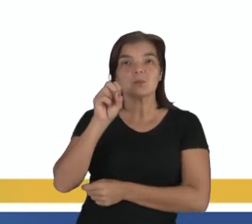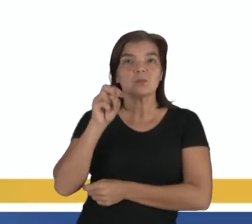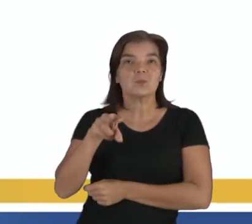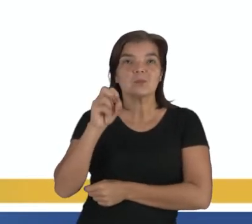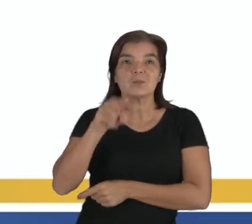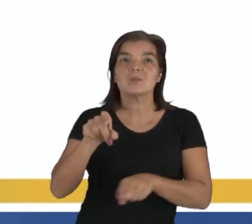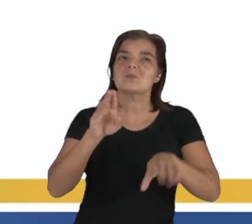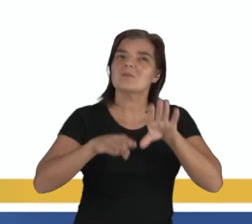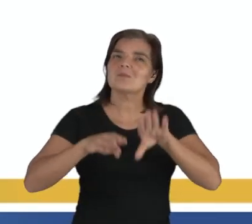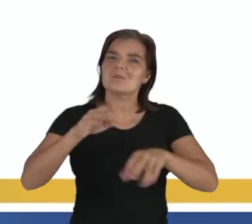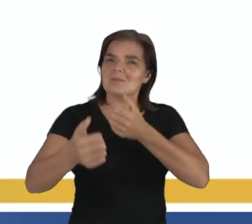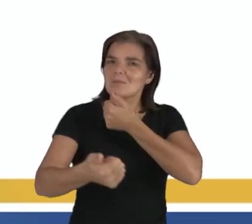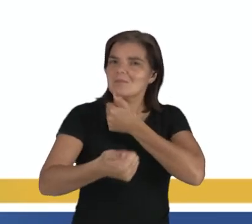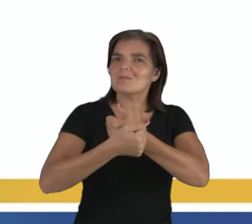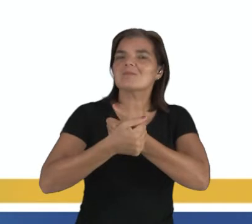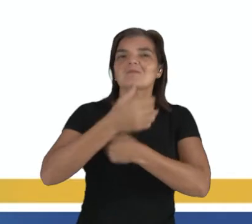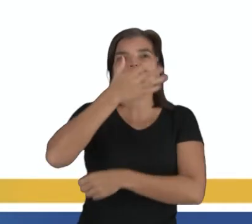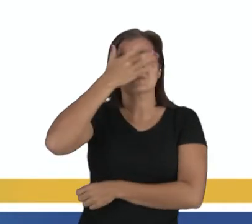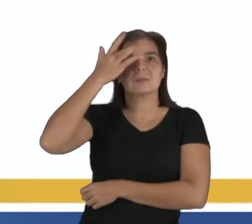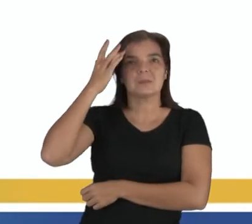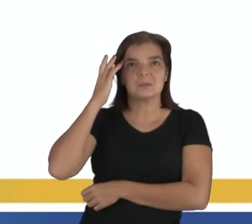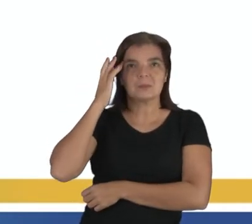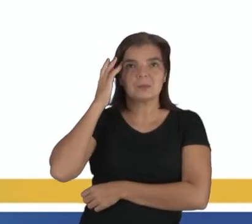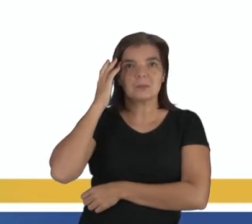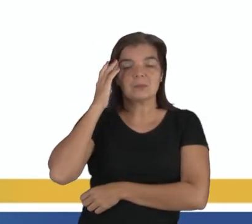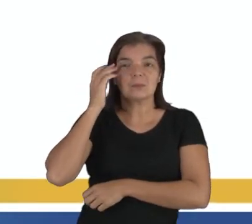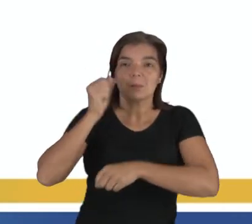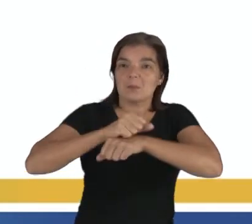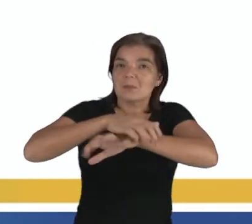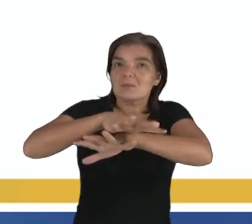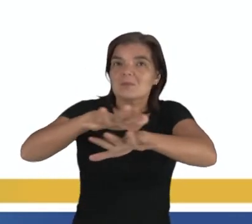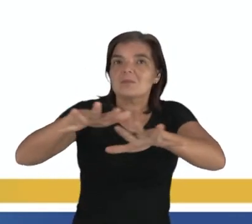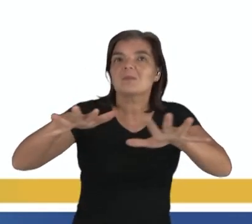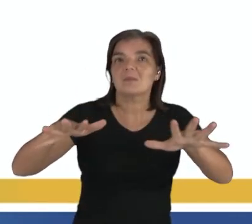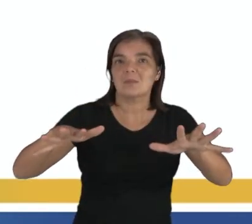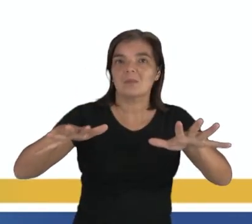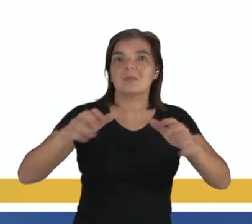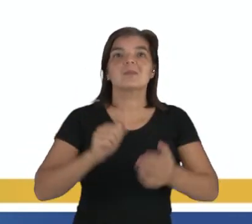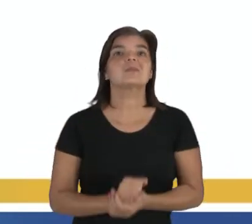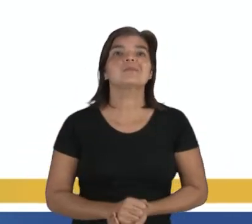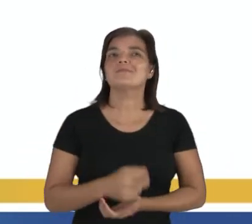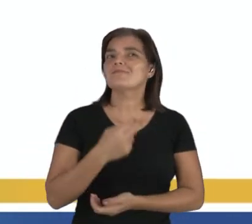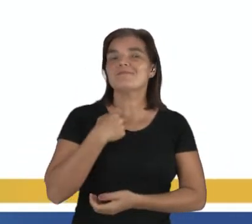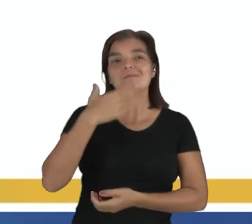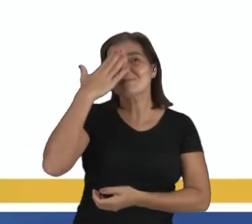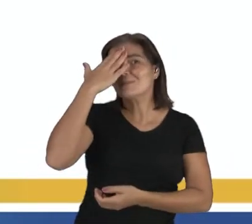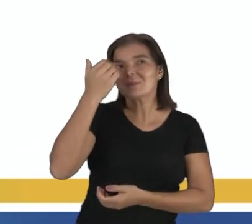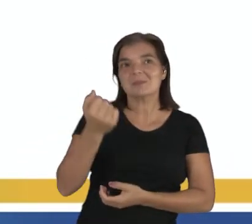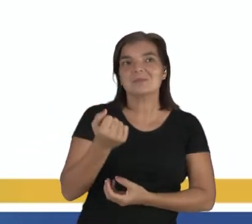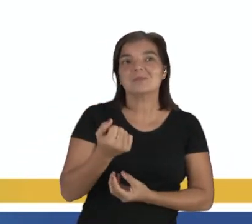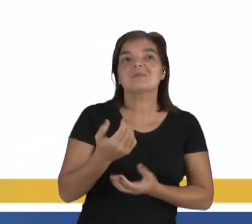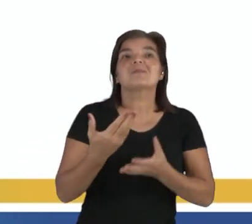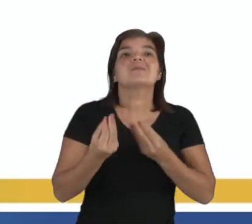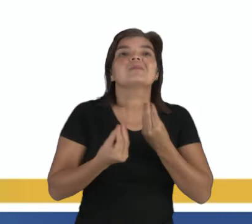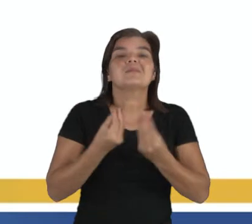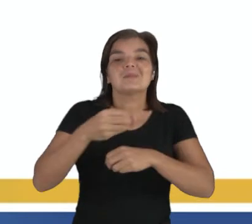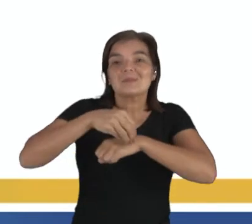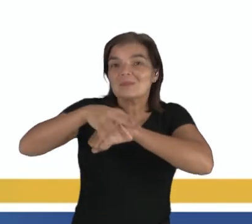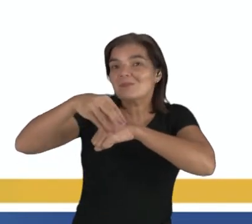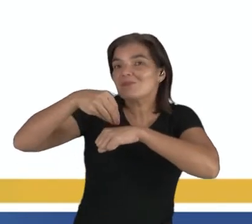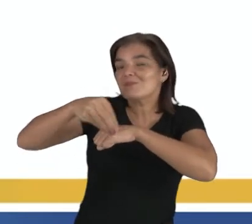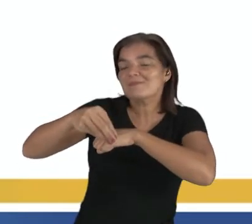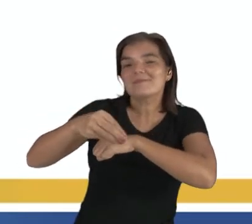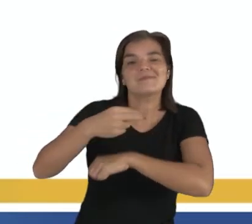o vírus depende de proximidade entre pessoas para se espalhar e não dá para saber quem